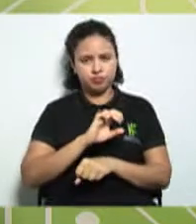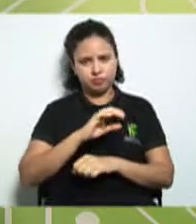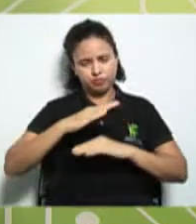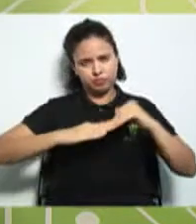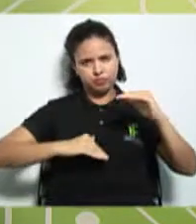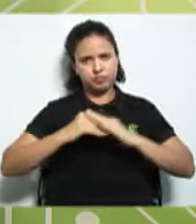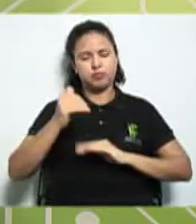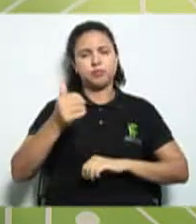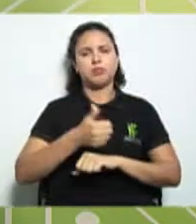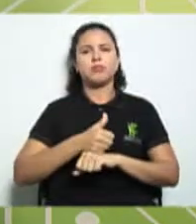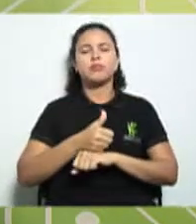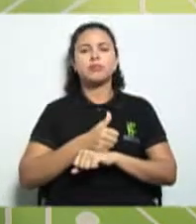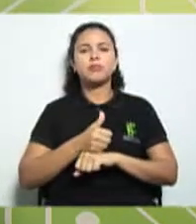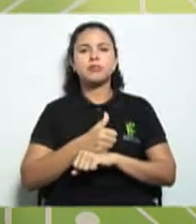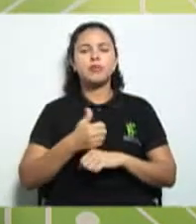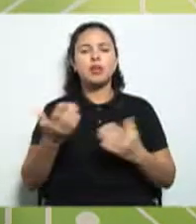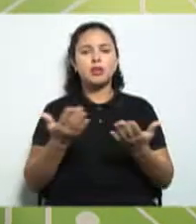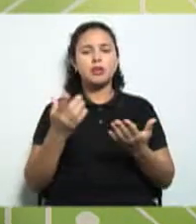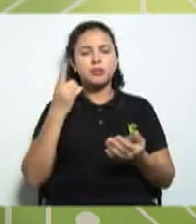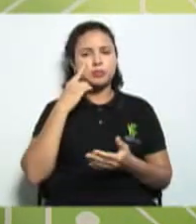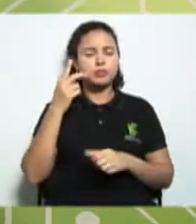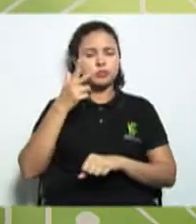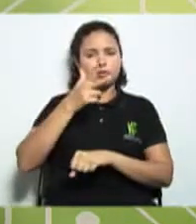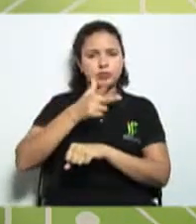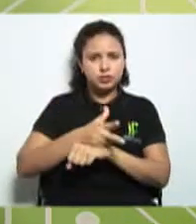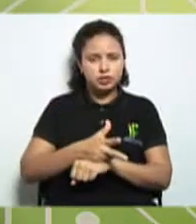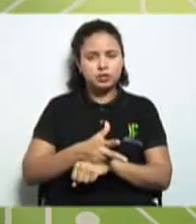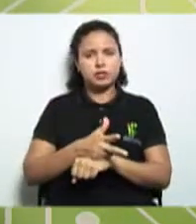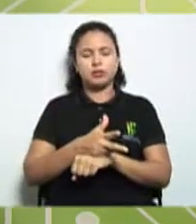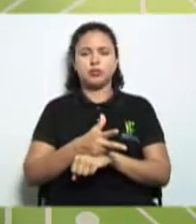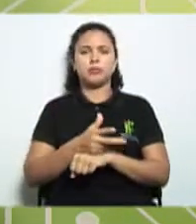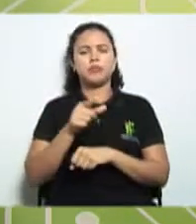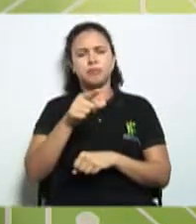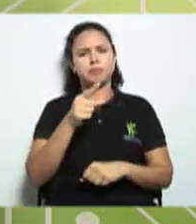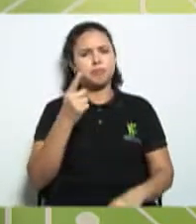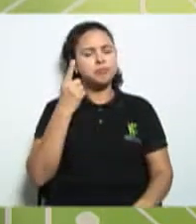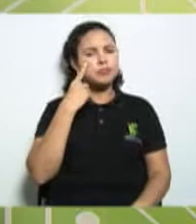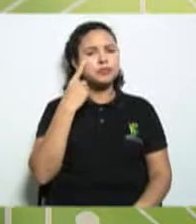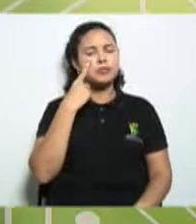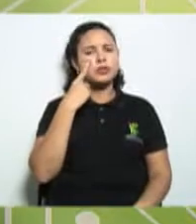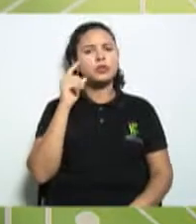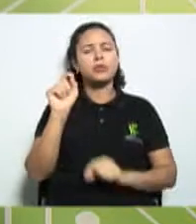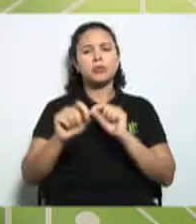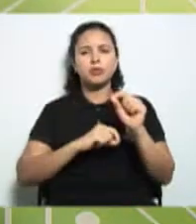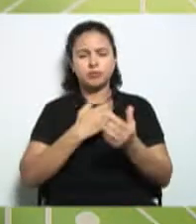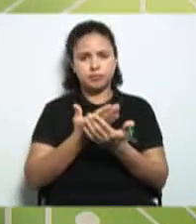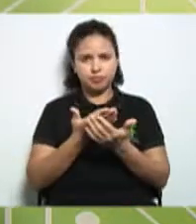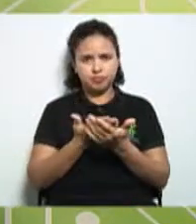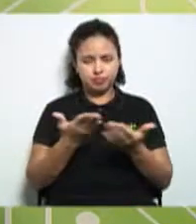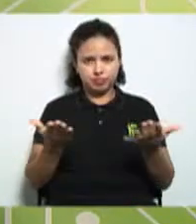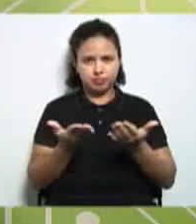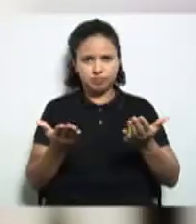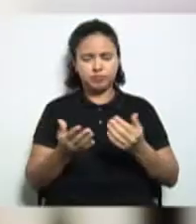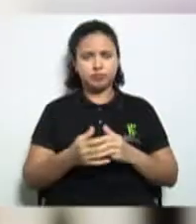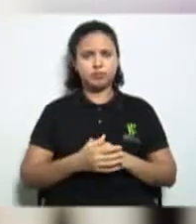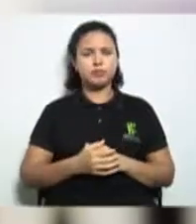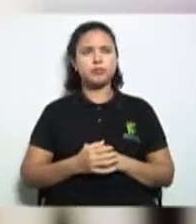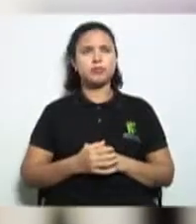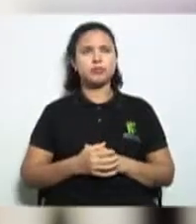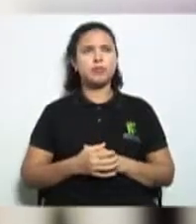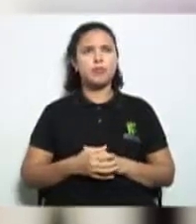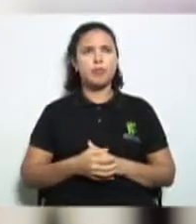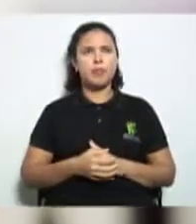temos um vídeo básico para vocês verem do que a gente vai tratar agora.